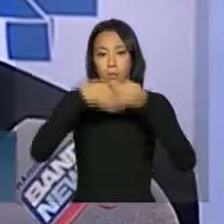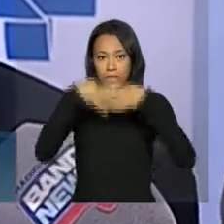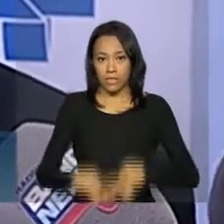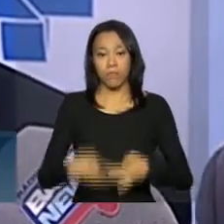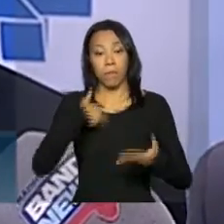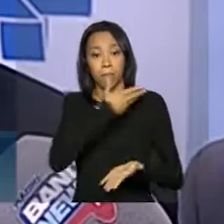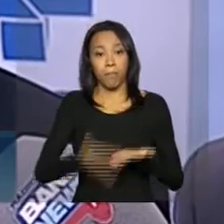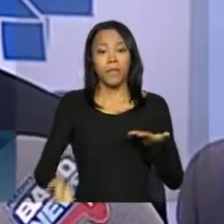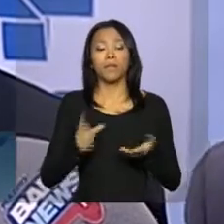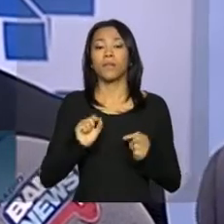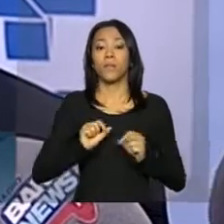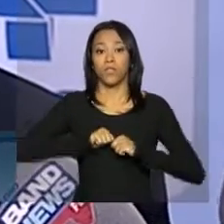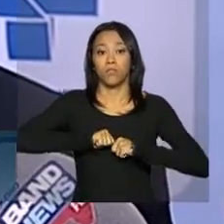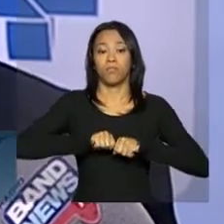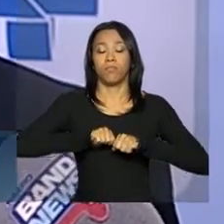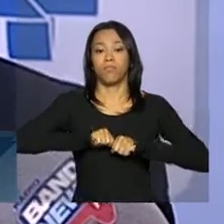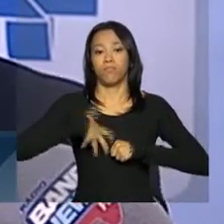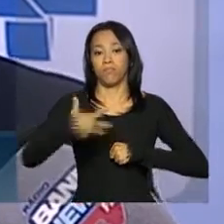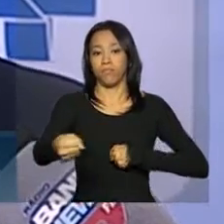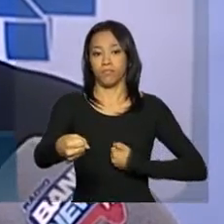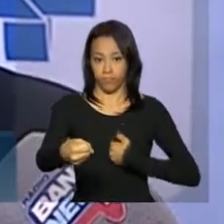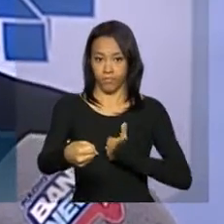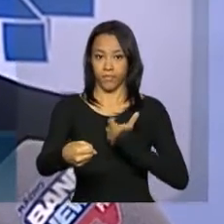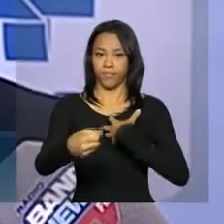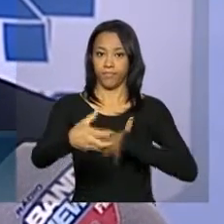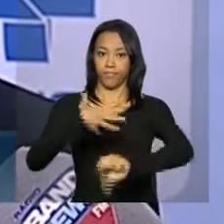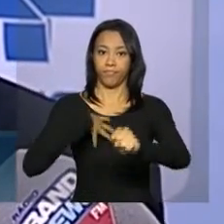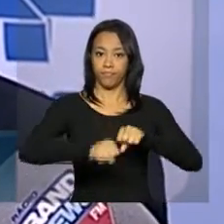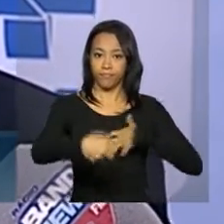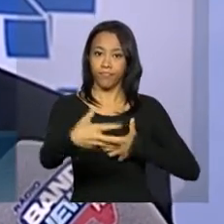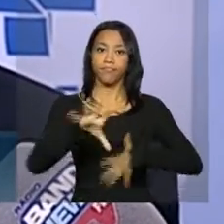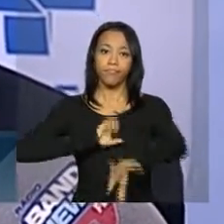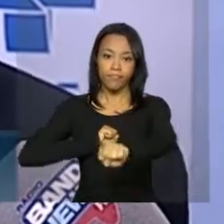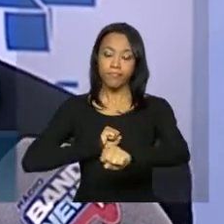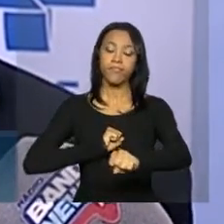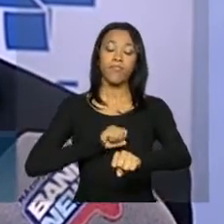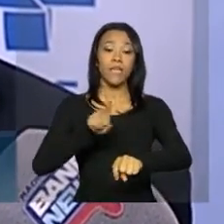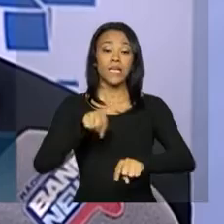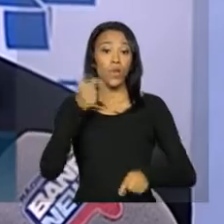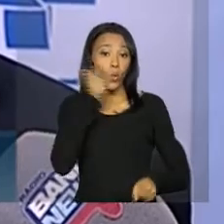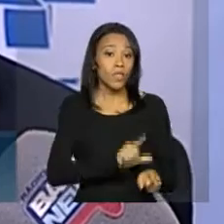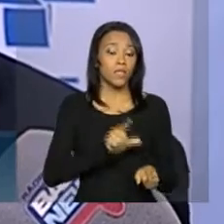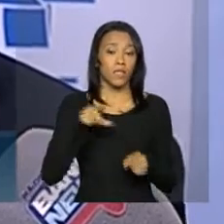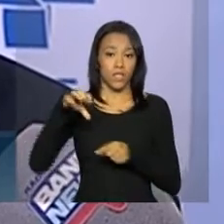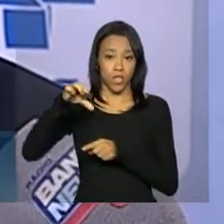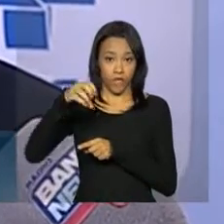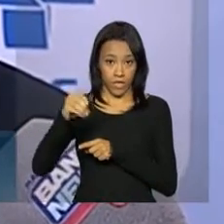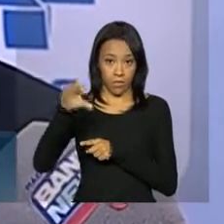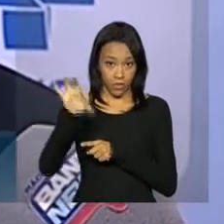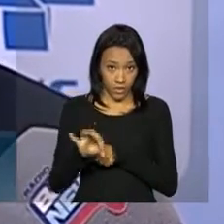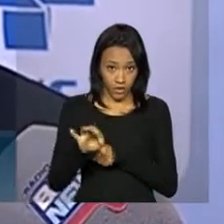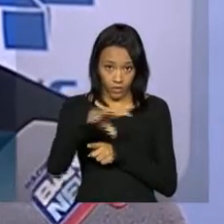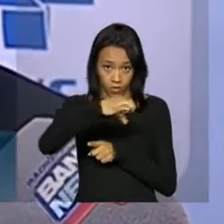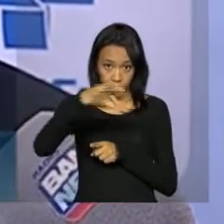a capacidade de transmitir. Essa parte de alcançar os 90% de quem está fazendo o